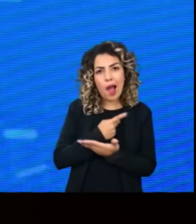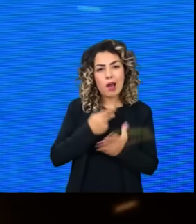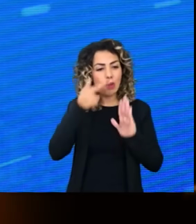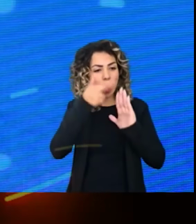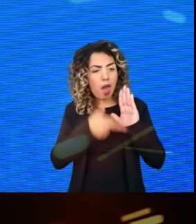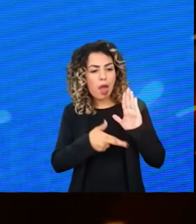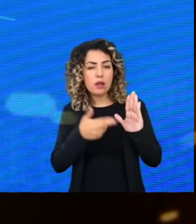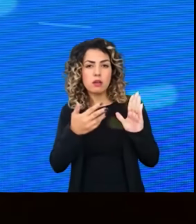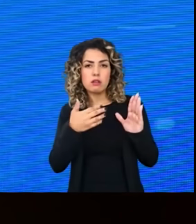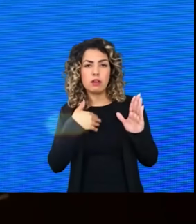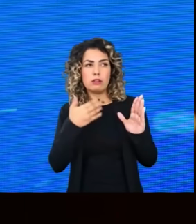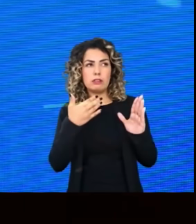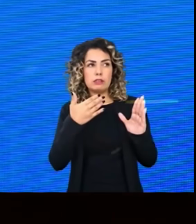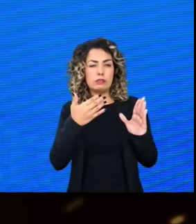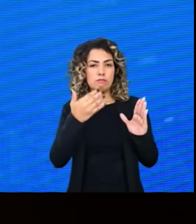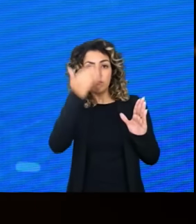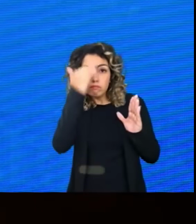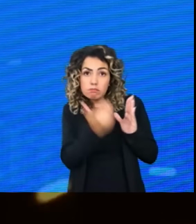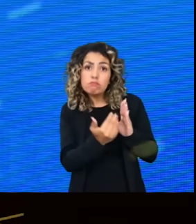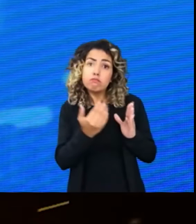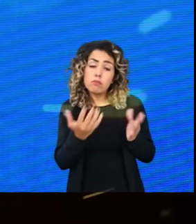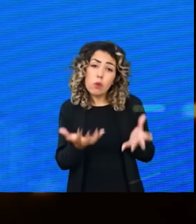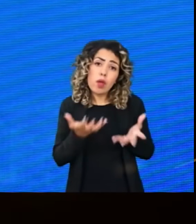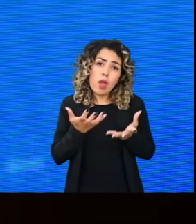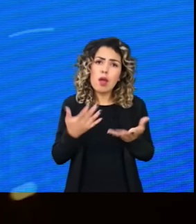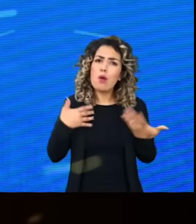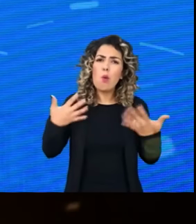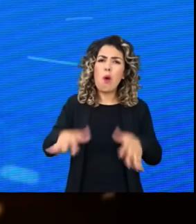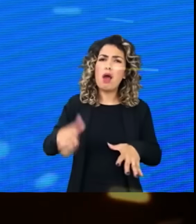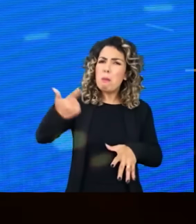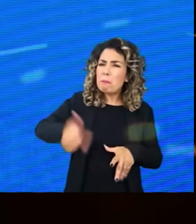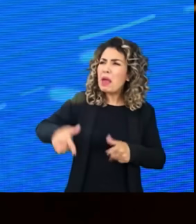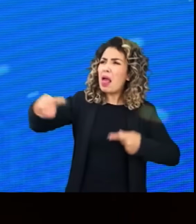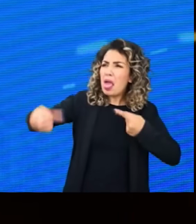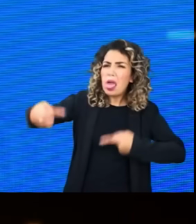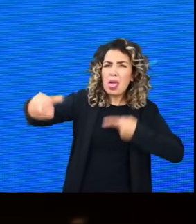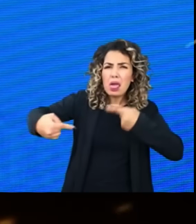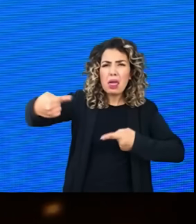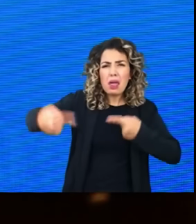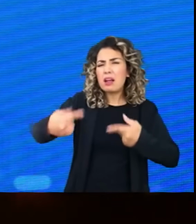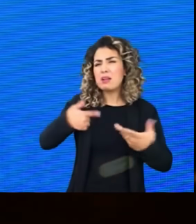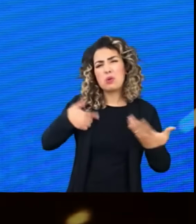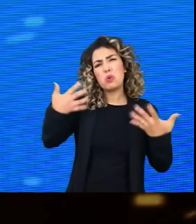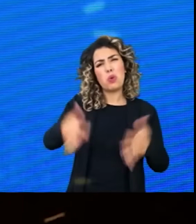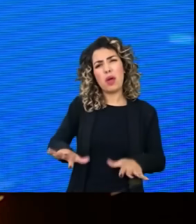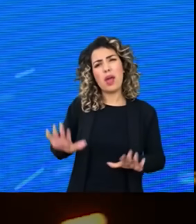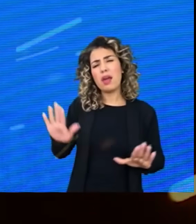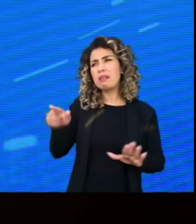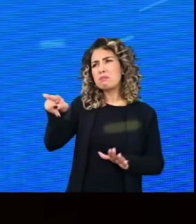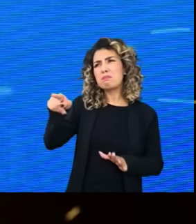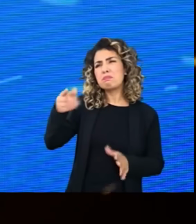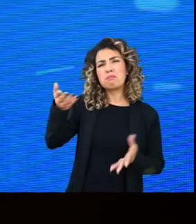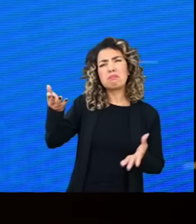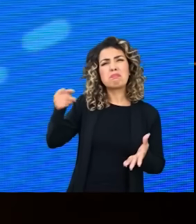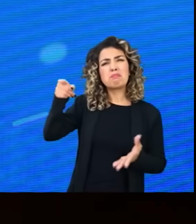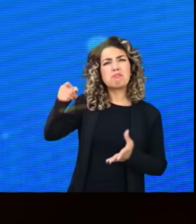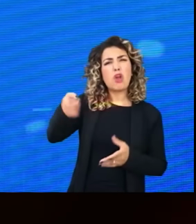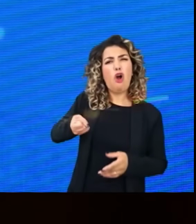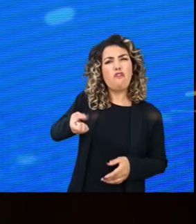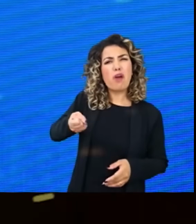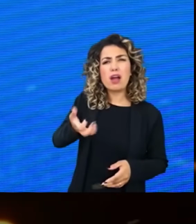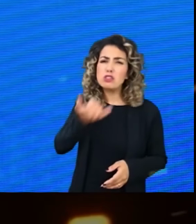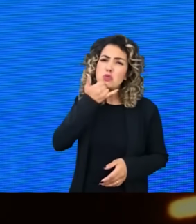alguma eh de novo discutir com o covarde Que Eu Discuto uma vez só esse tipo de gente aí ele vai